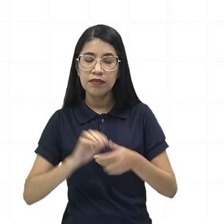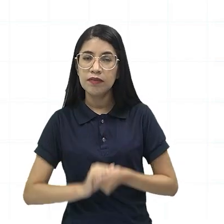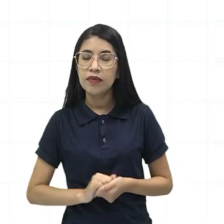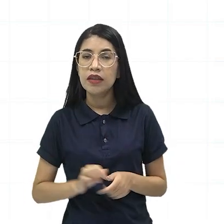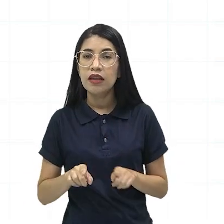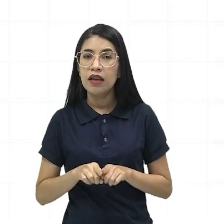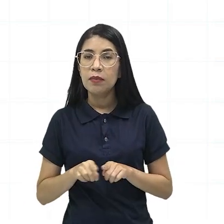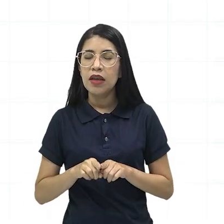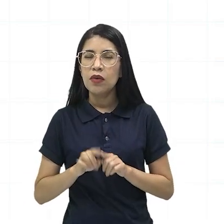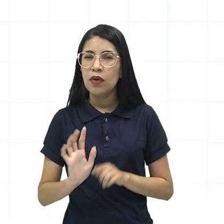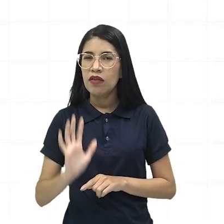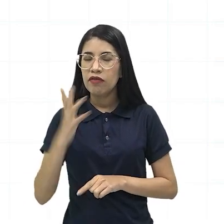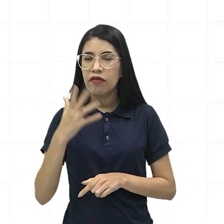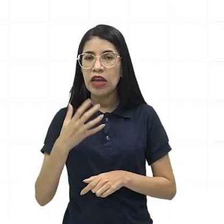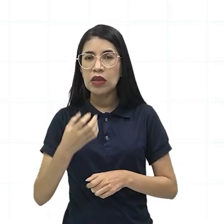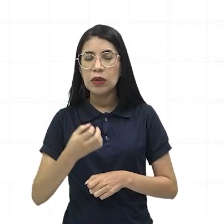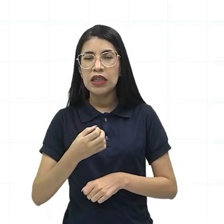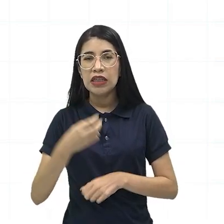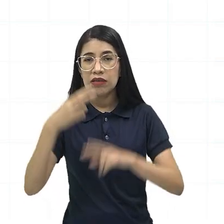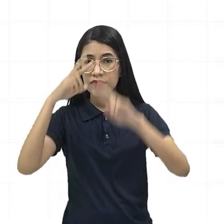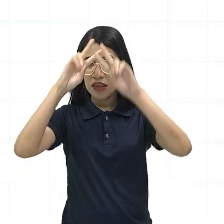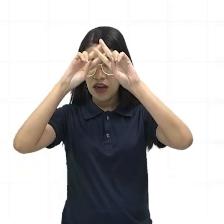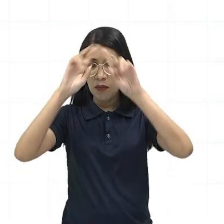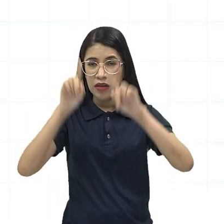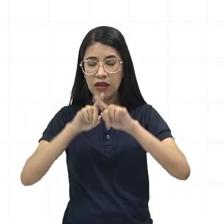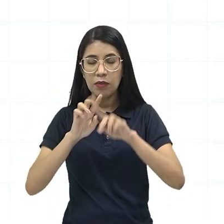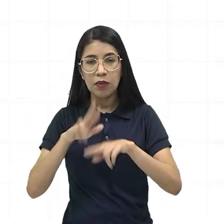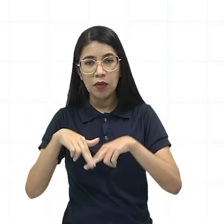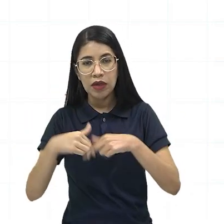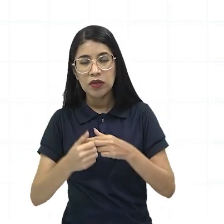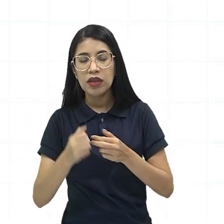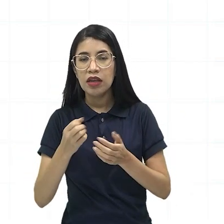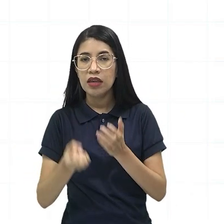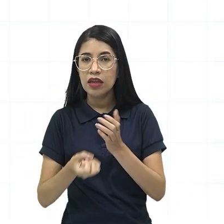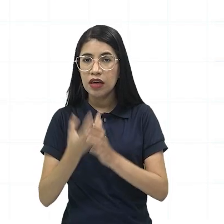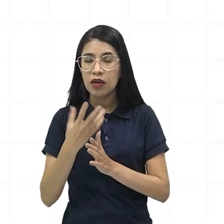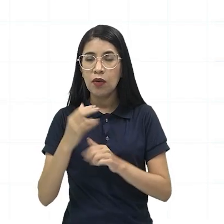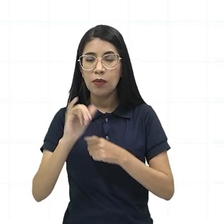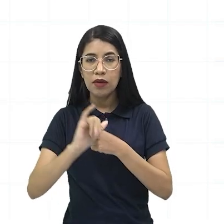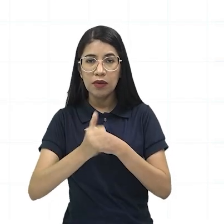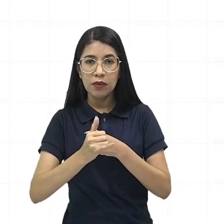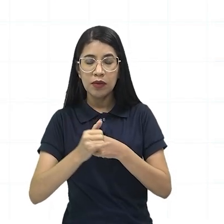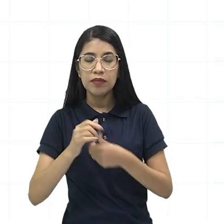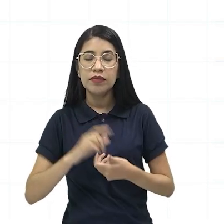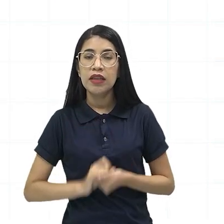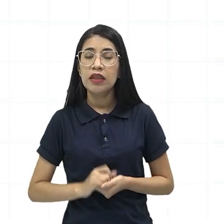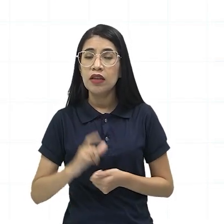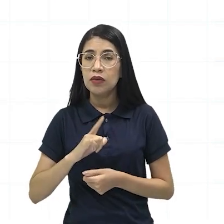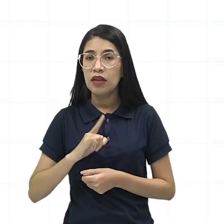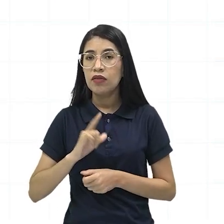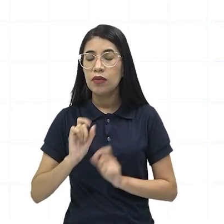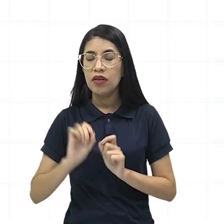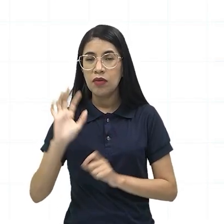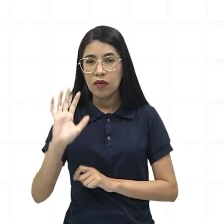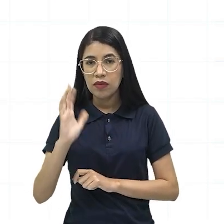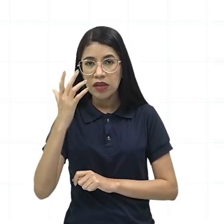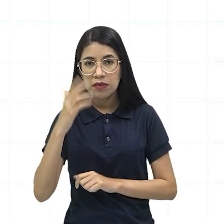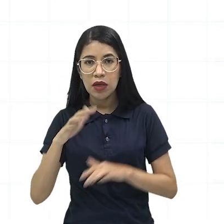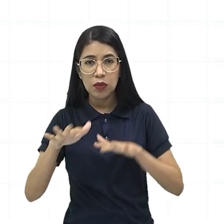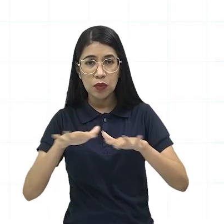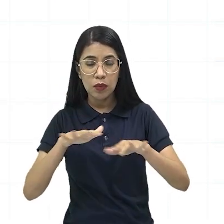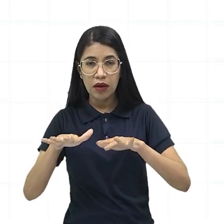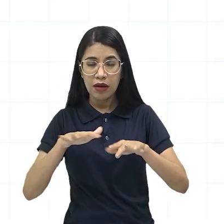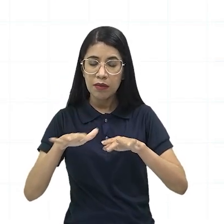traumático, e por isso ele decidiu escrever sobre. Então, a partir daquele evento real, do terremoto que ele presenciou, ele